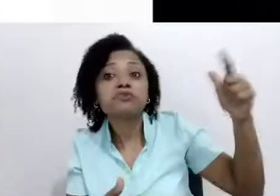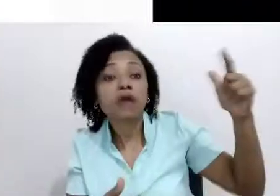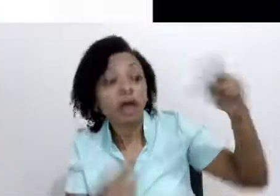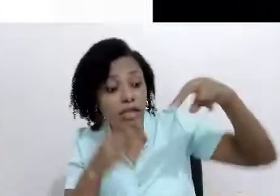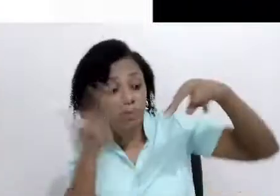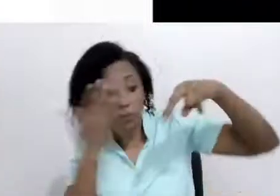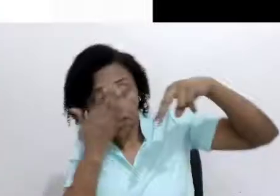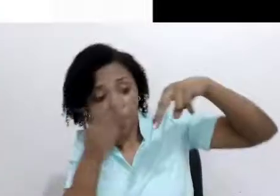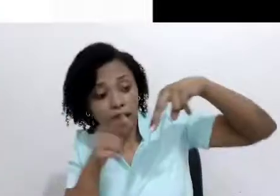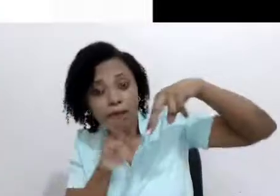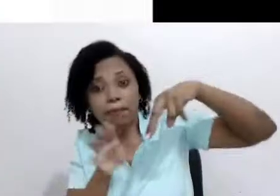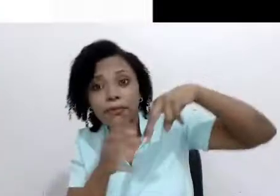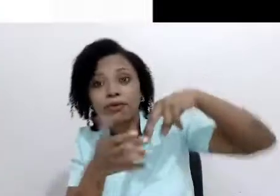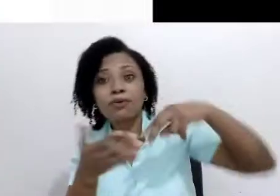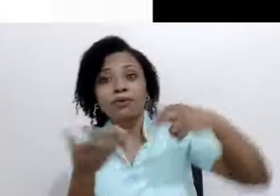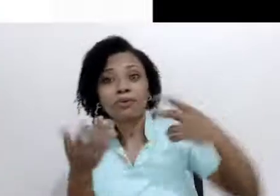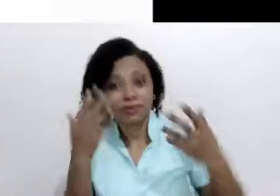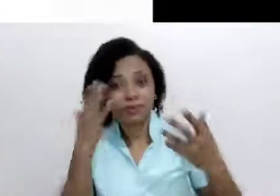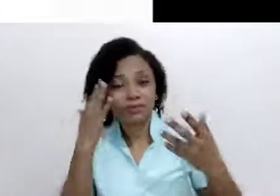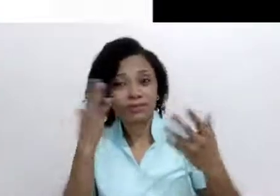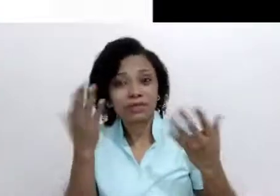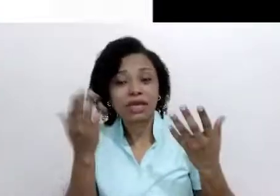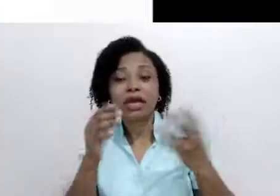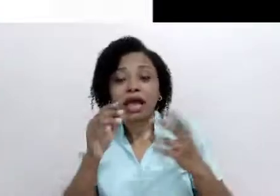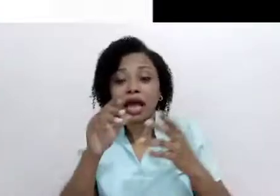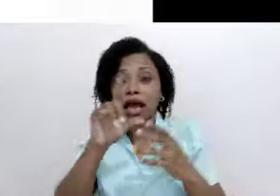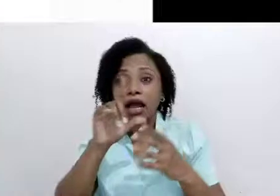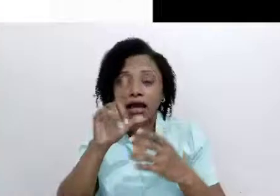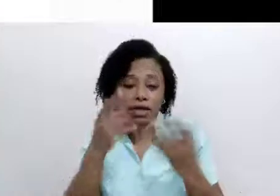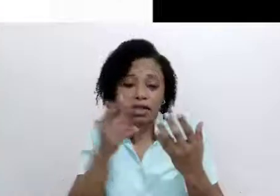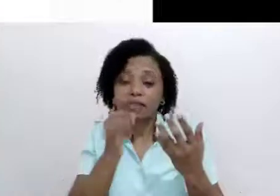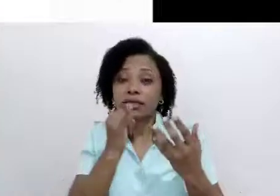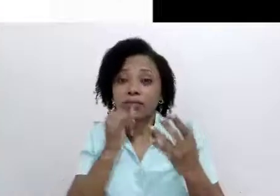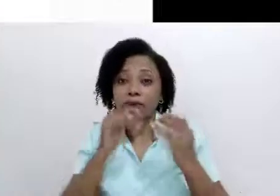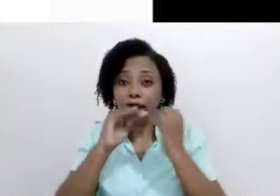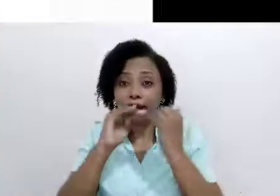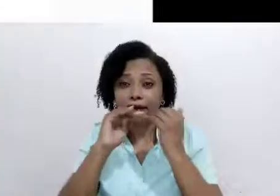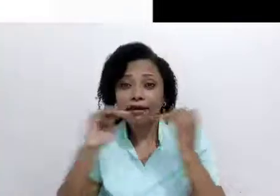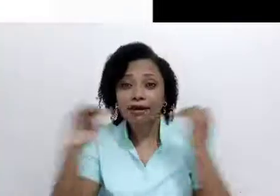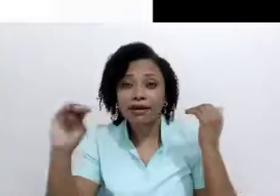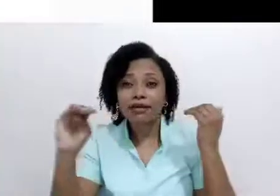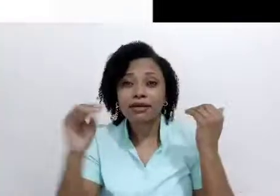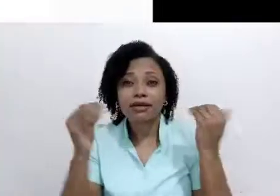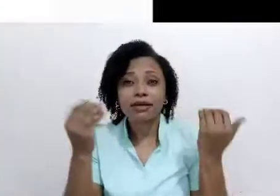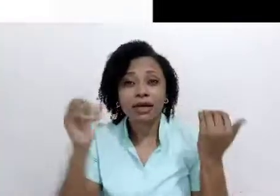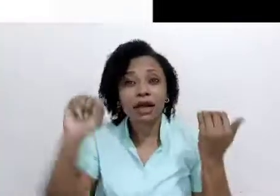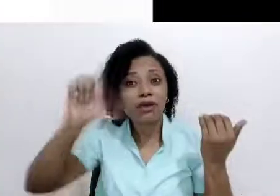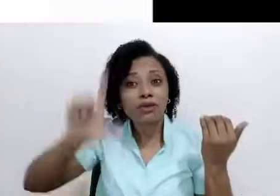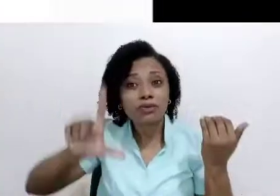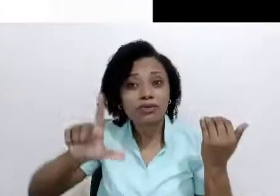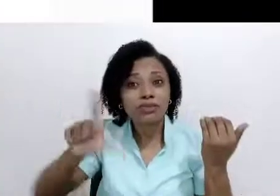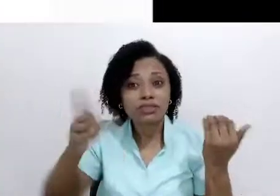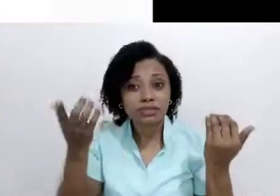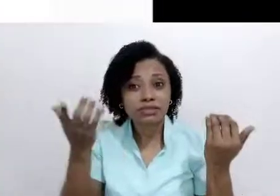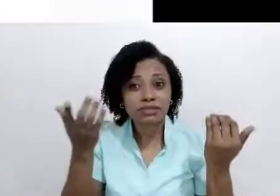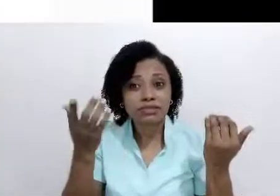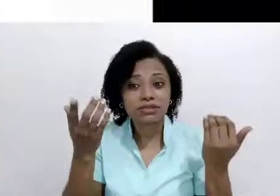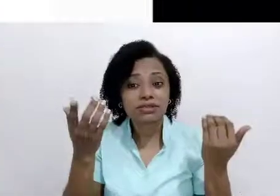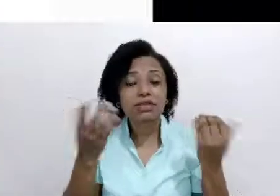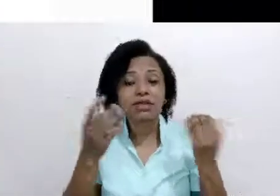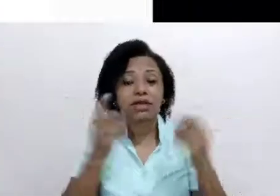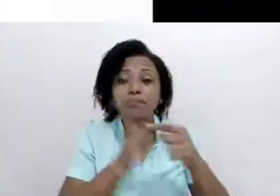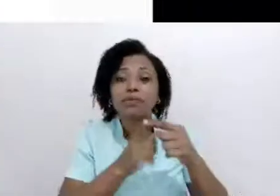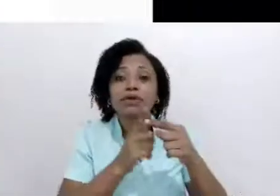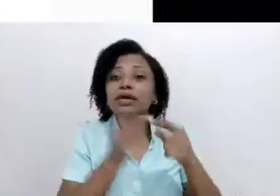opaco e da luz se propagar em linha reta. Lembram o que é um corpo opaco? Onde a luz não